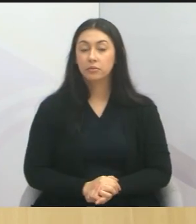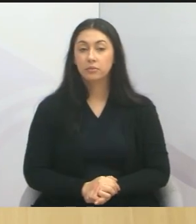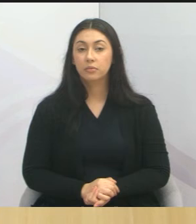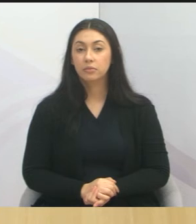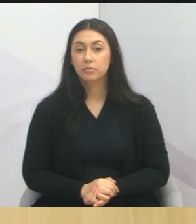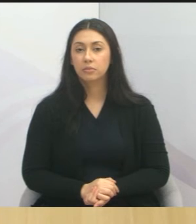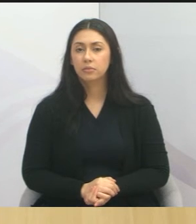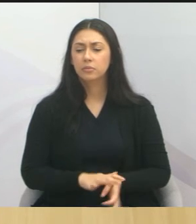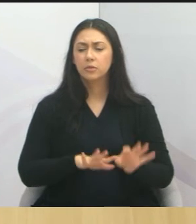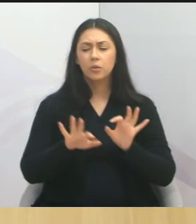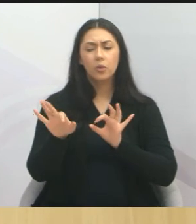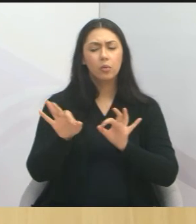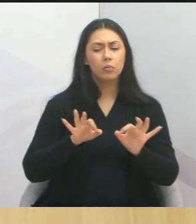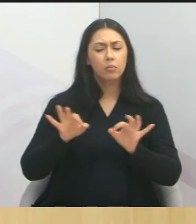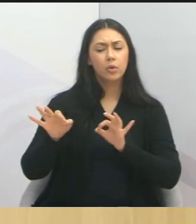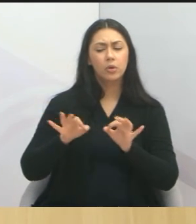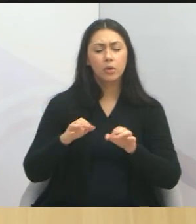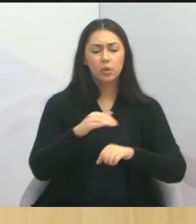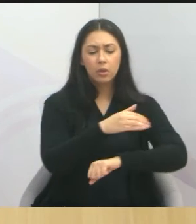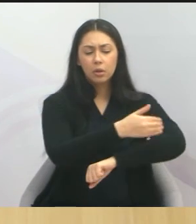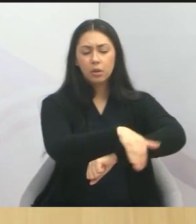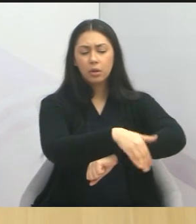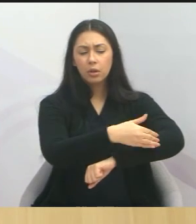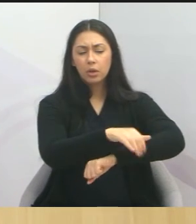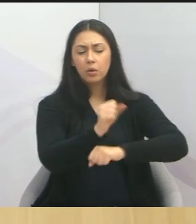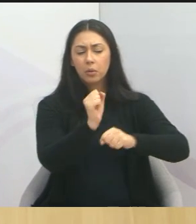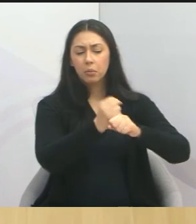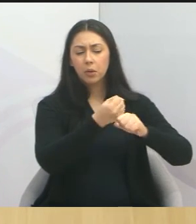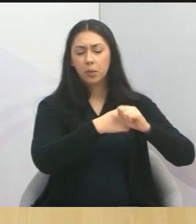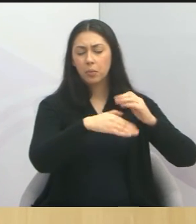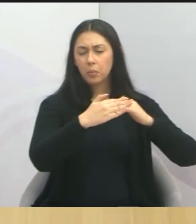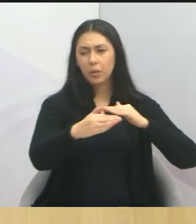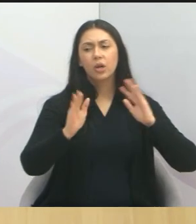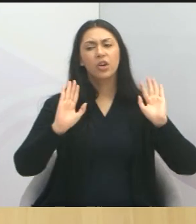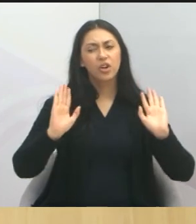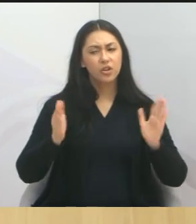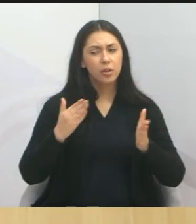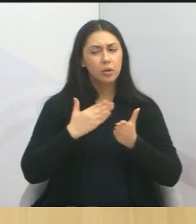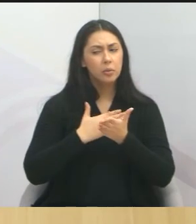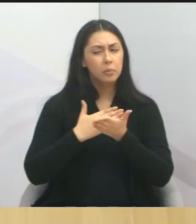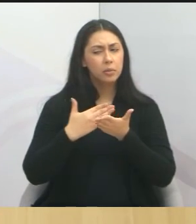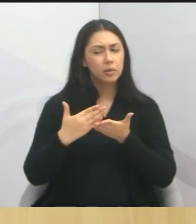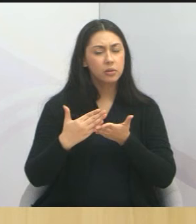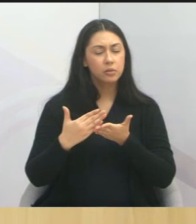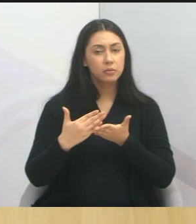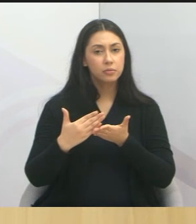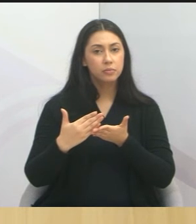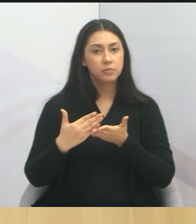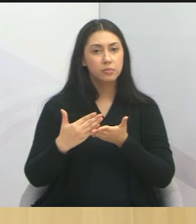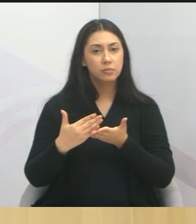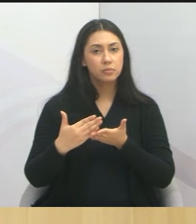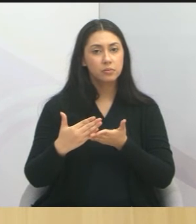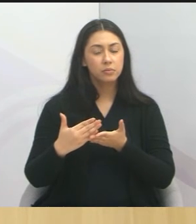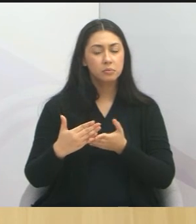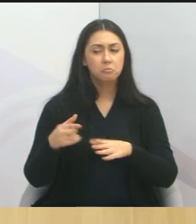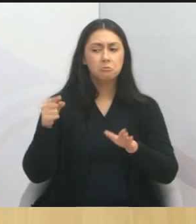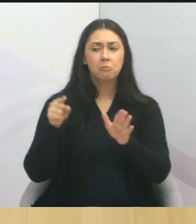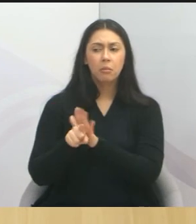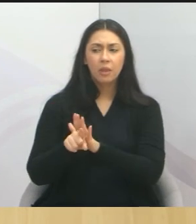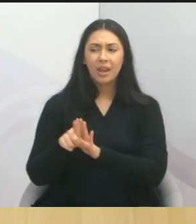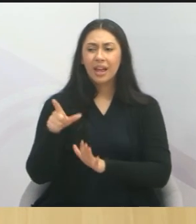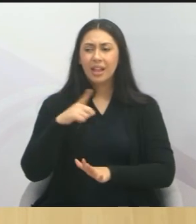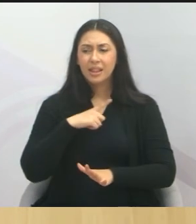o projeto de pavimentação da referida Estrada se encontra em andamento não existe impedimento